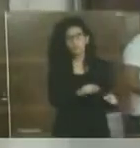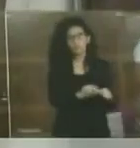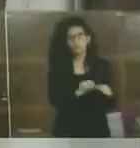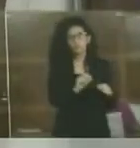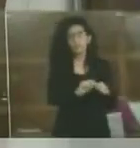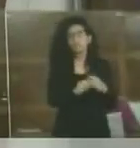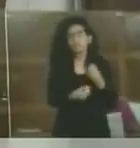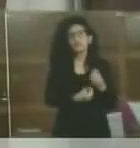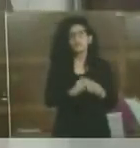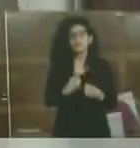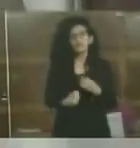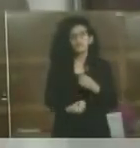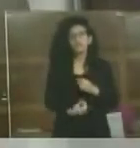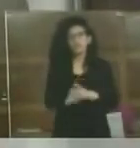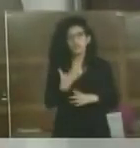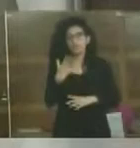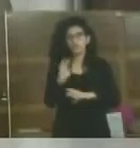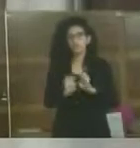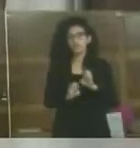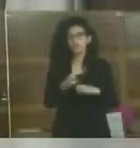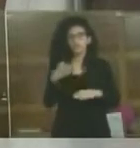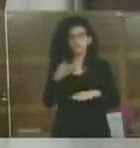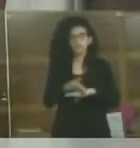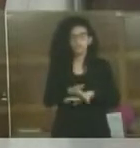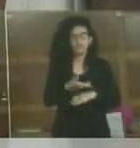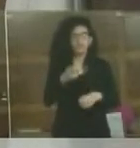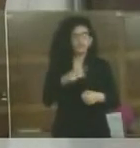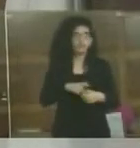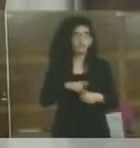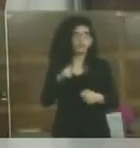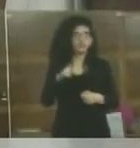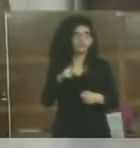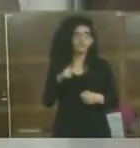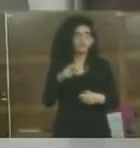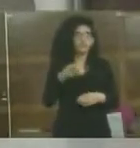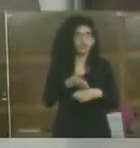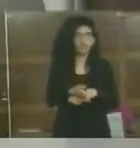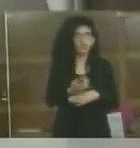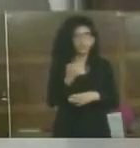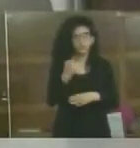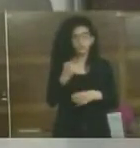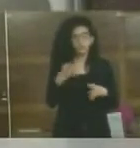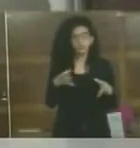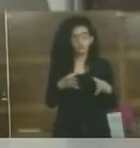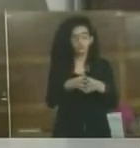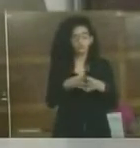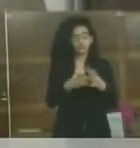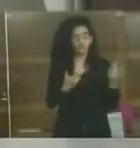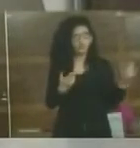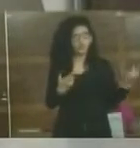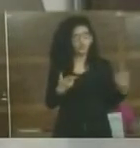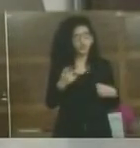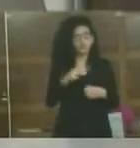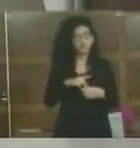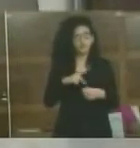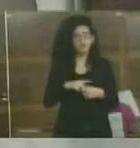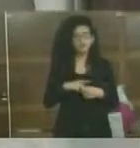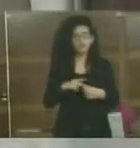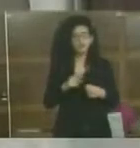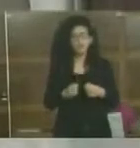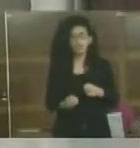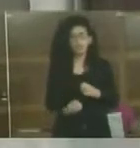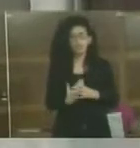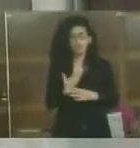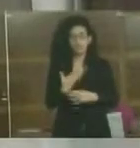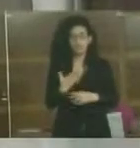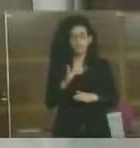que me faz uma empresa dentro da Petrobras, dentro de uma instituição igual a Petrobras, faz-se uma